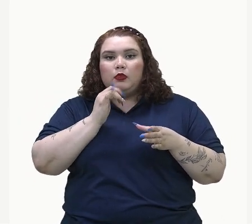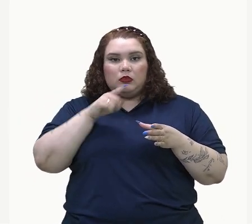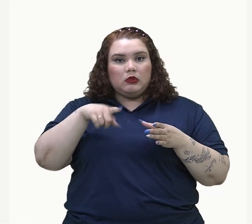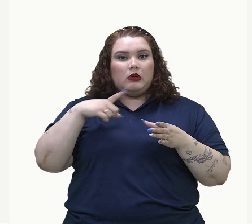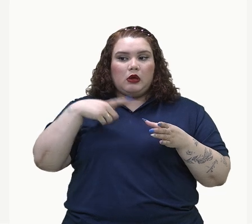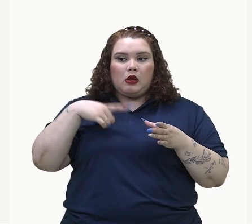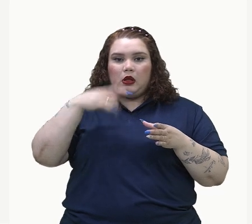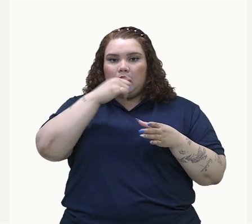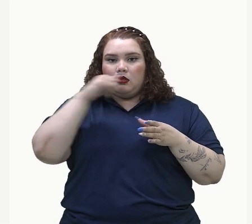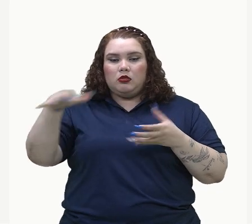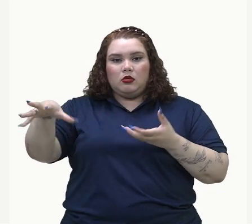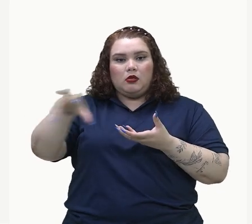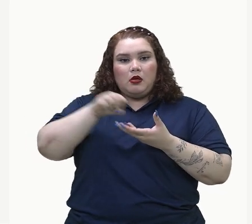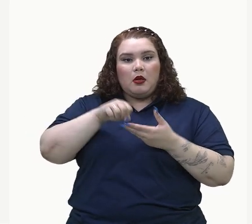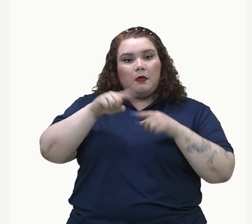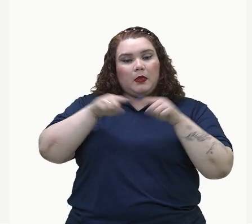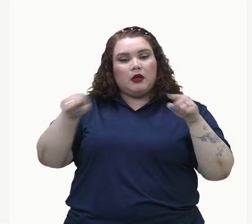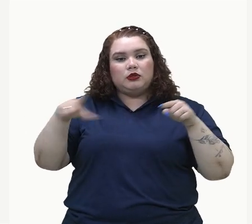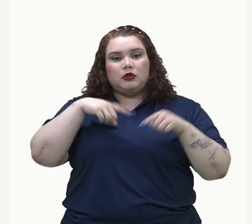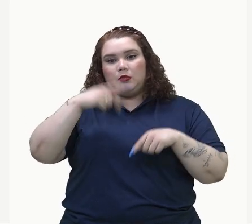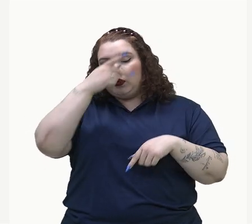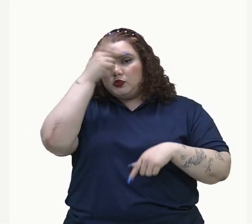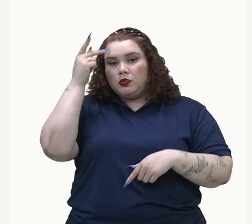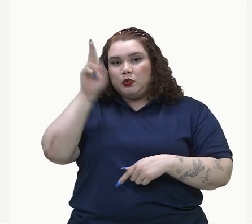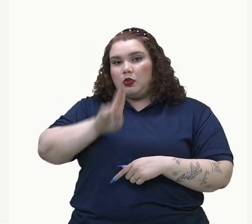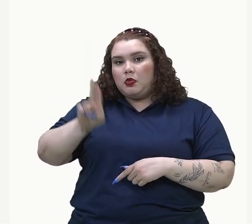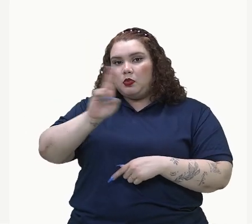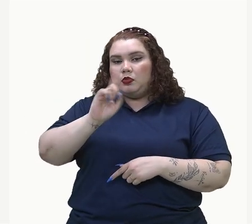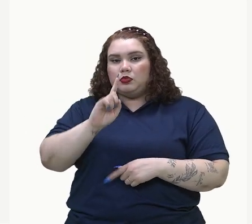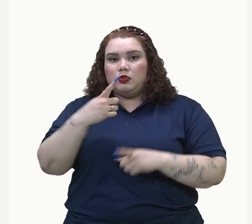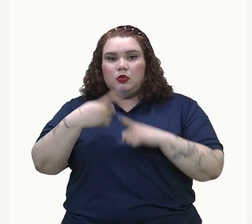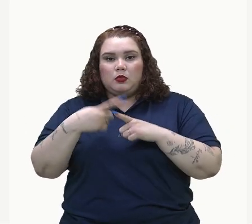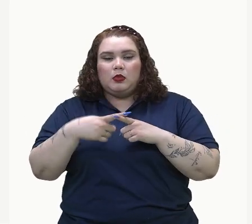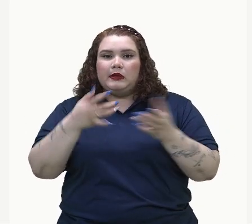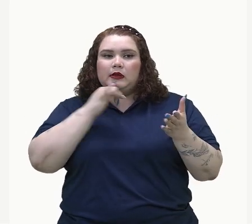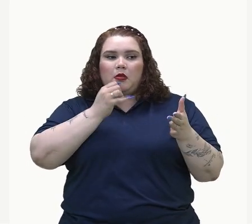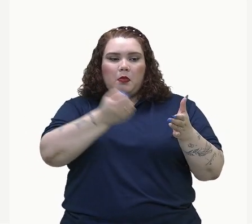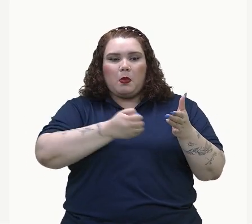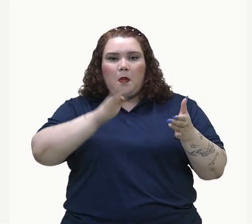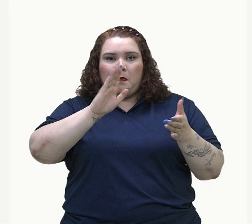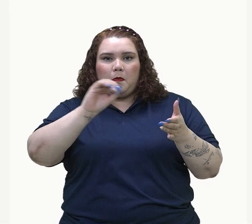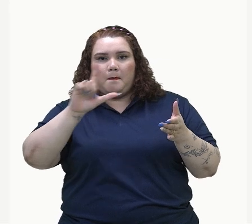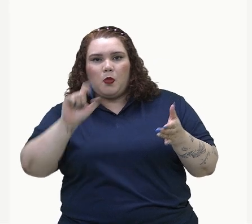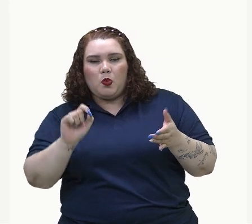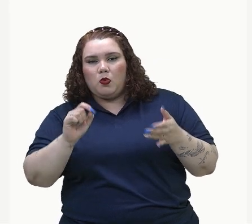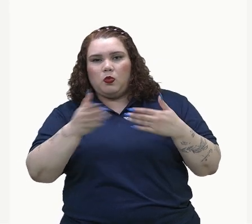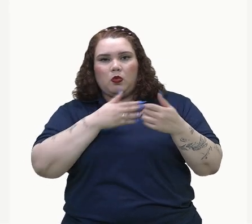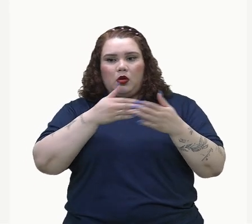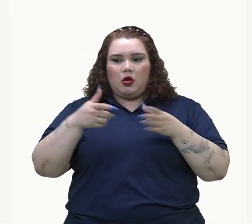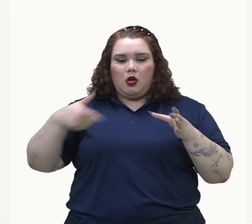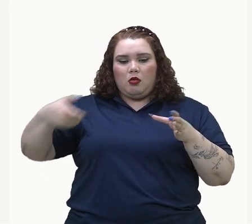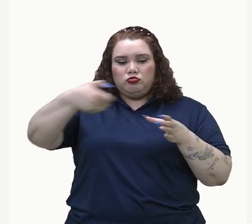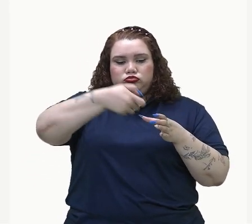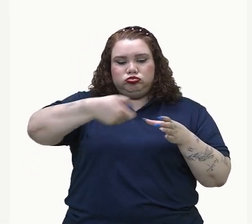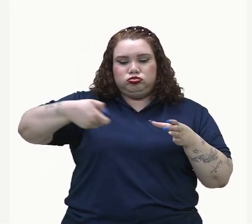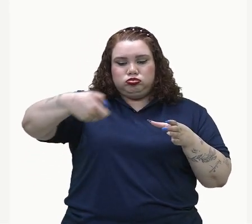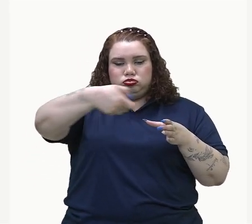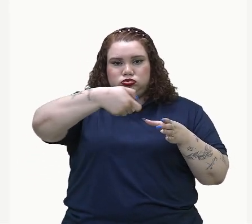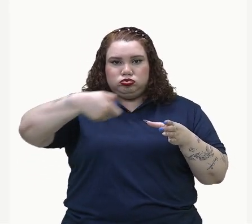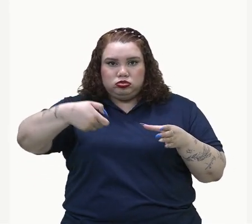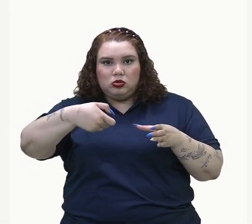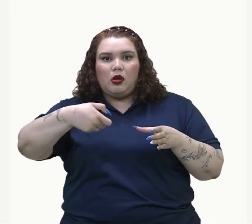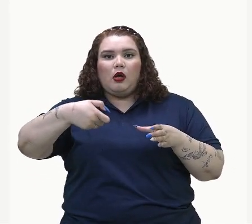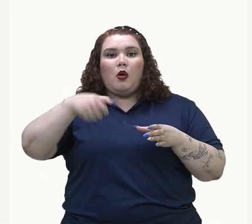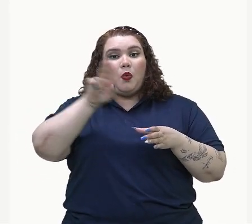que não utilizam a batedeira, porque ao fazer um bolo, ao fazer uma massa, ela vai